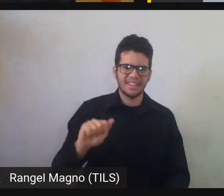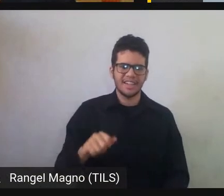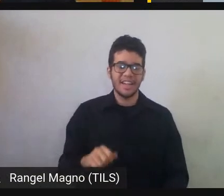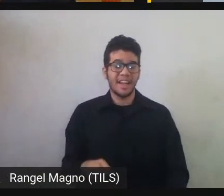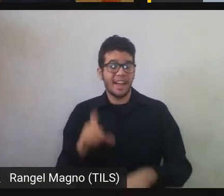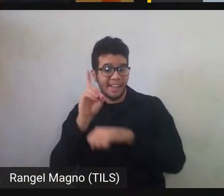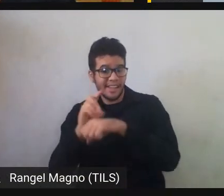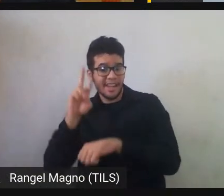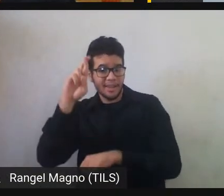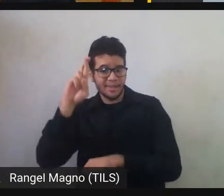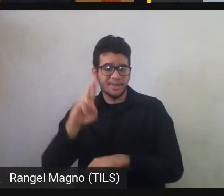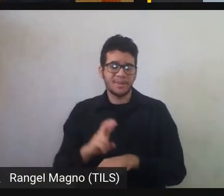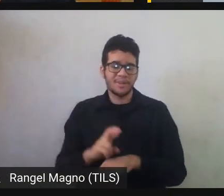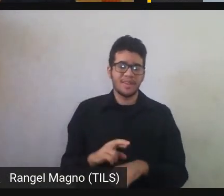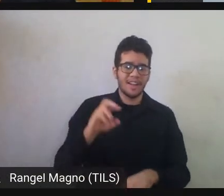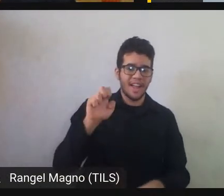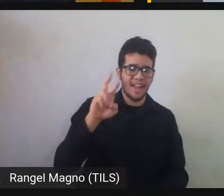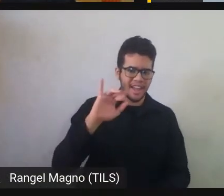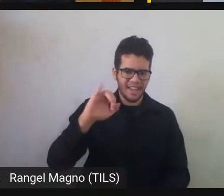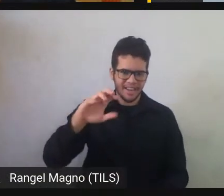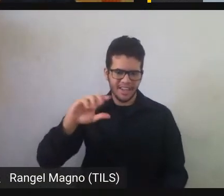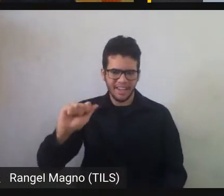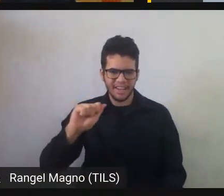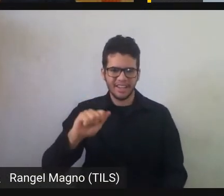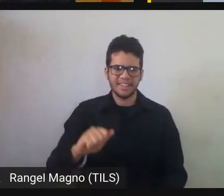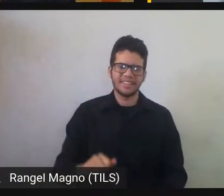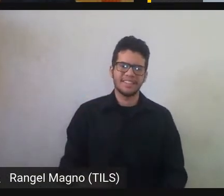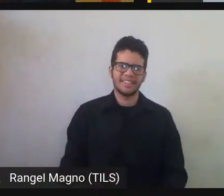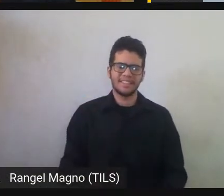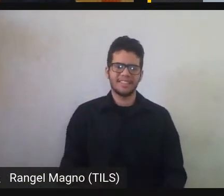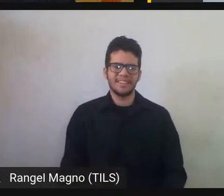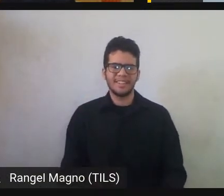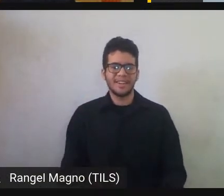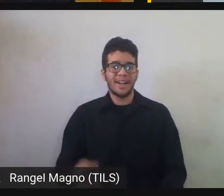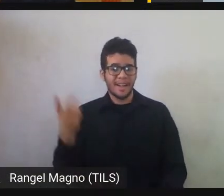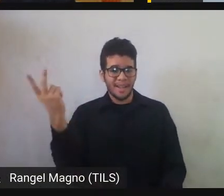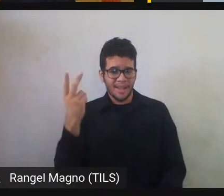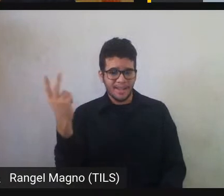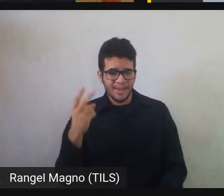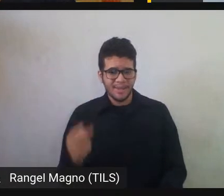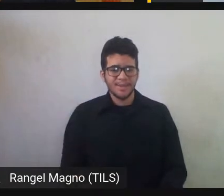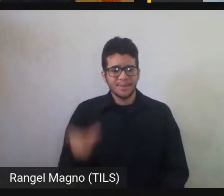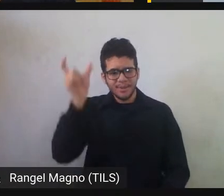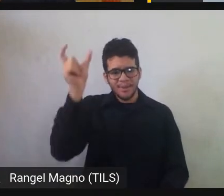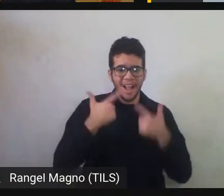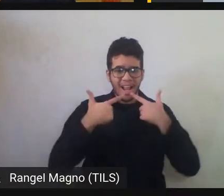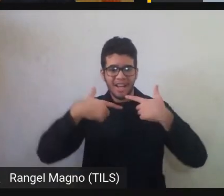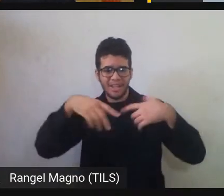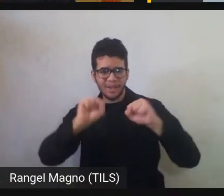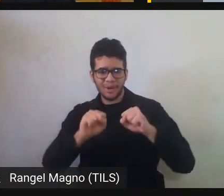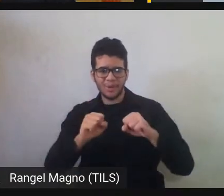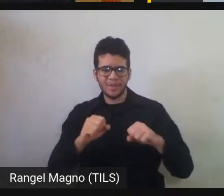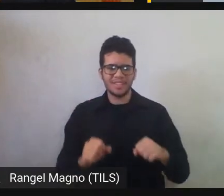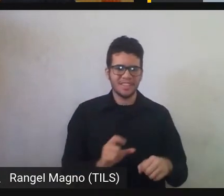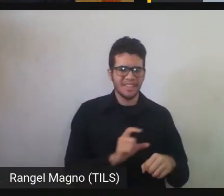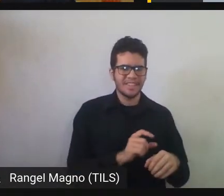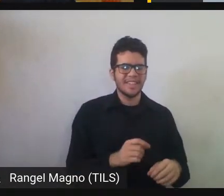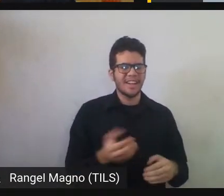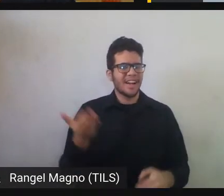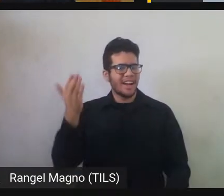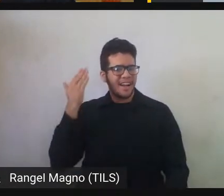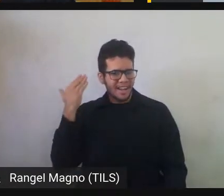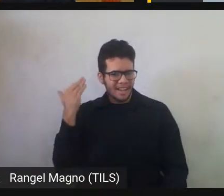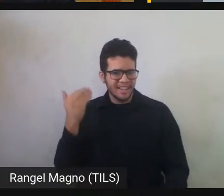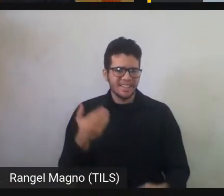a doutora Érica Daniela de Araújo do Cefete que são linguistas egressas do PPGEL gente essa mesa ela está